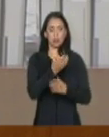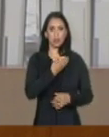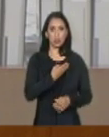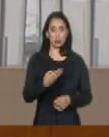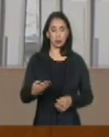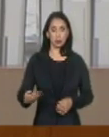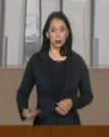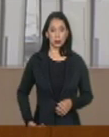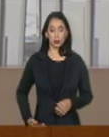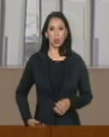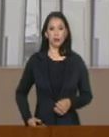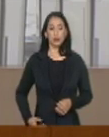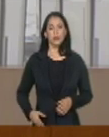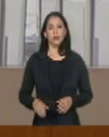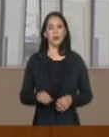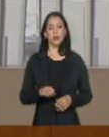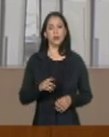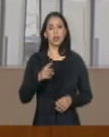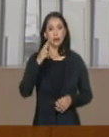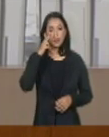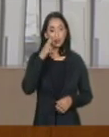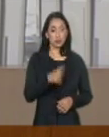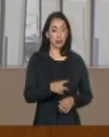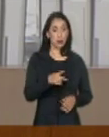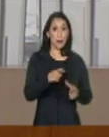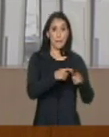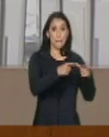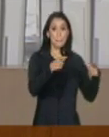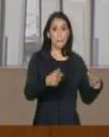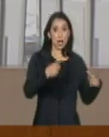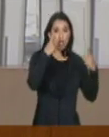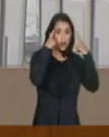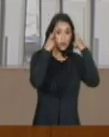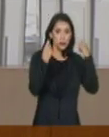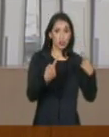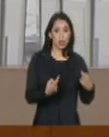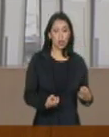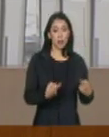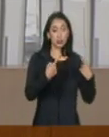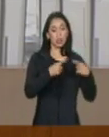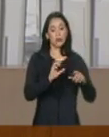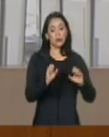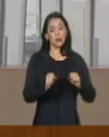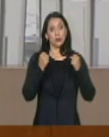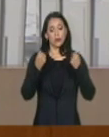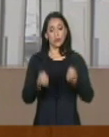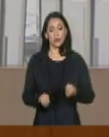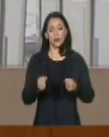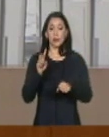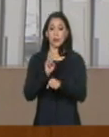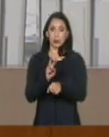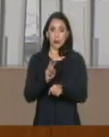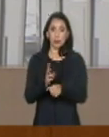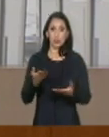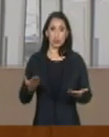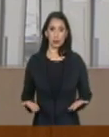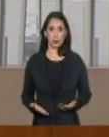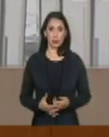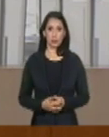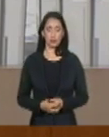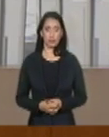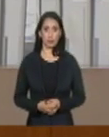coordenada com os estados, identificando os locais de maior violência e se dirigindo à força pública a fazer a devida prevenção,